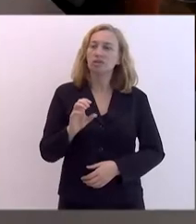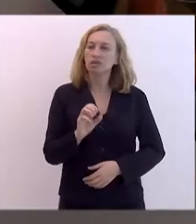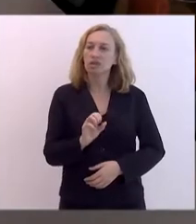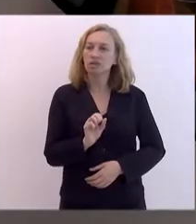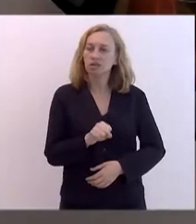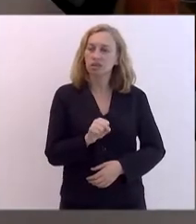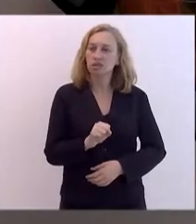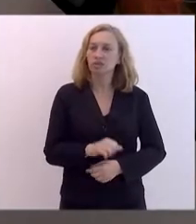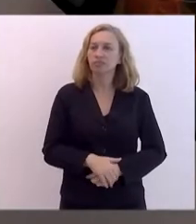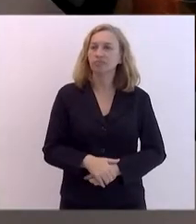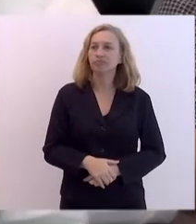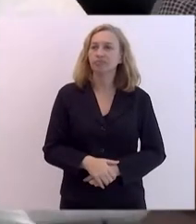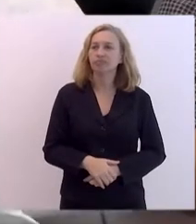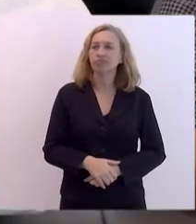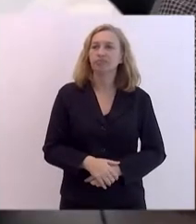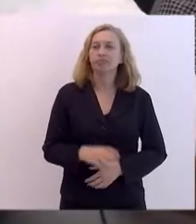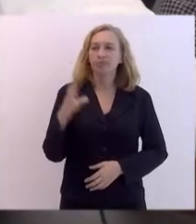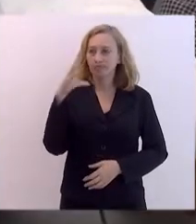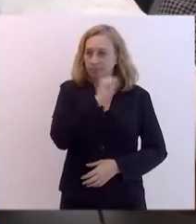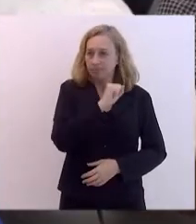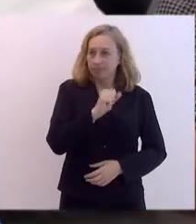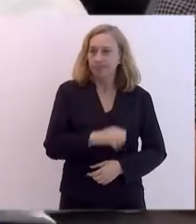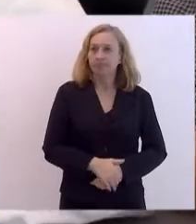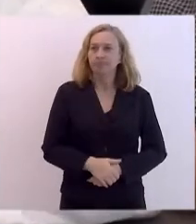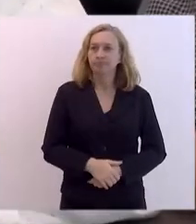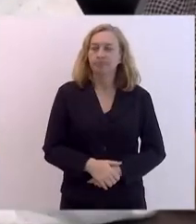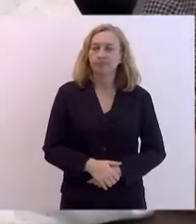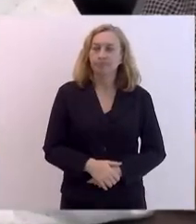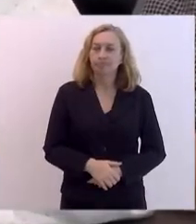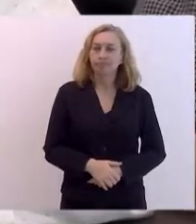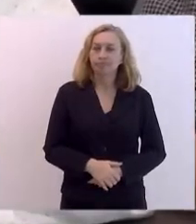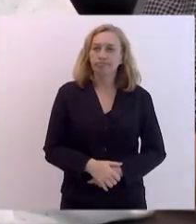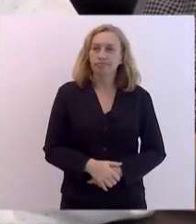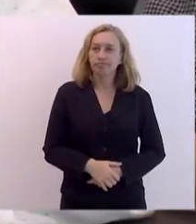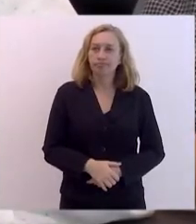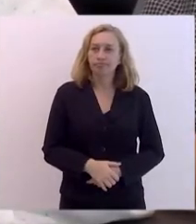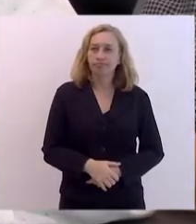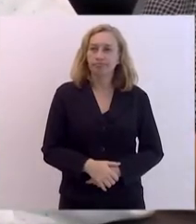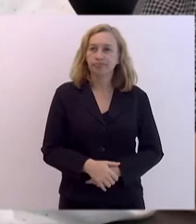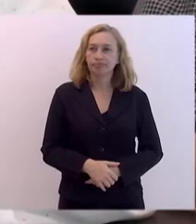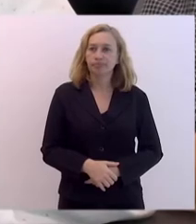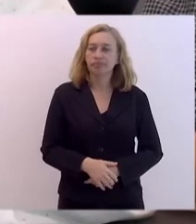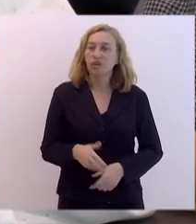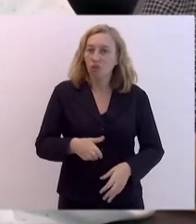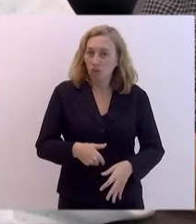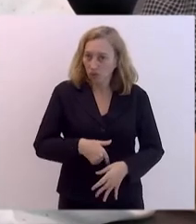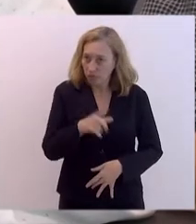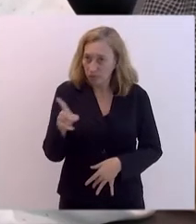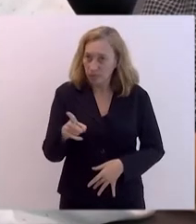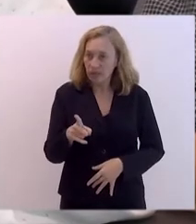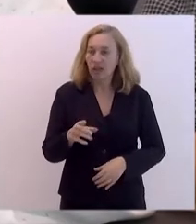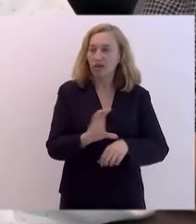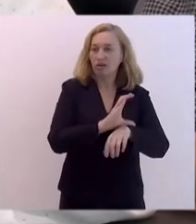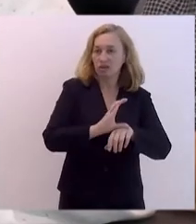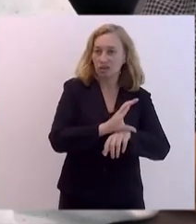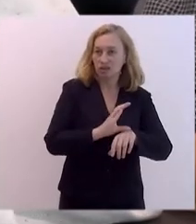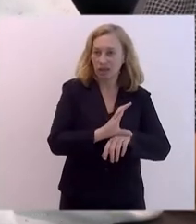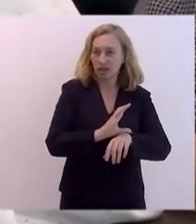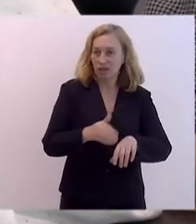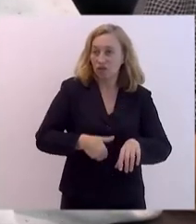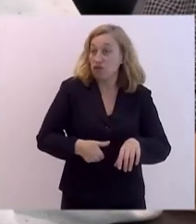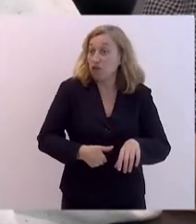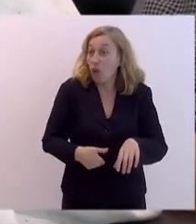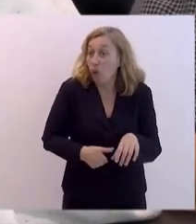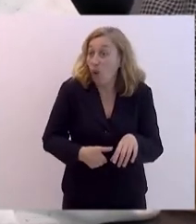deputado Carlos Mink. Rápido. Até porque todos já devem estar com apetite. Essa questão de constitucionalidade abre o apetite de uma